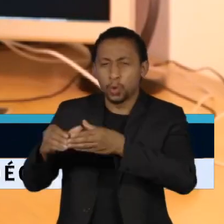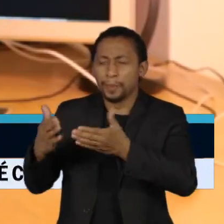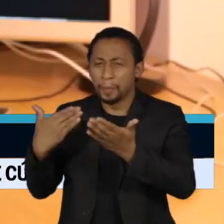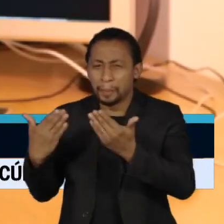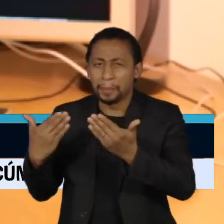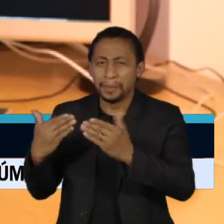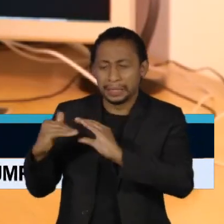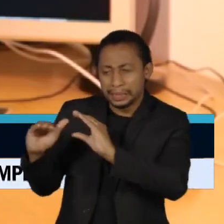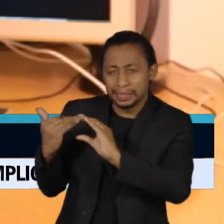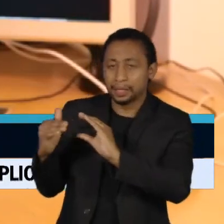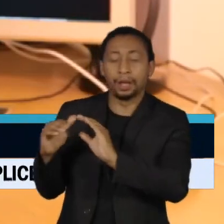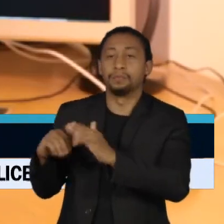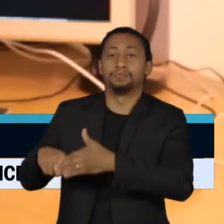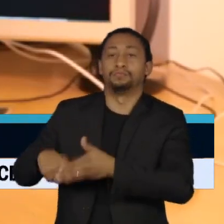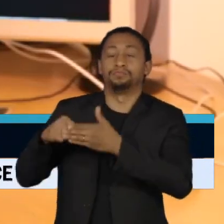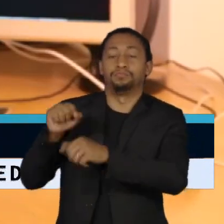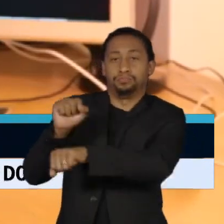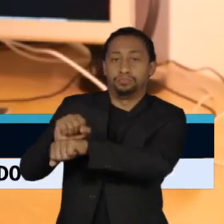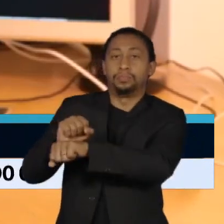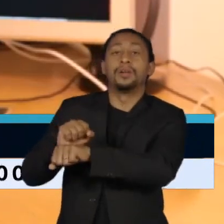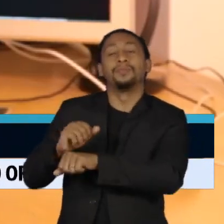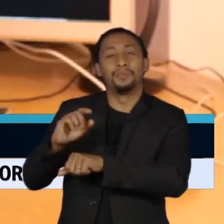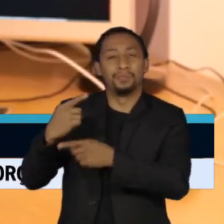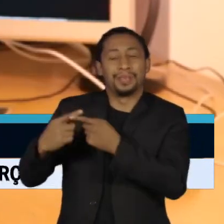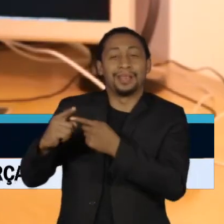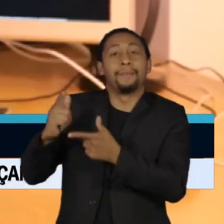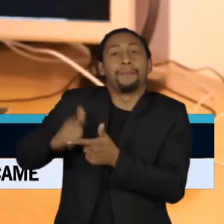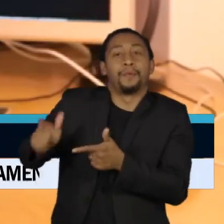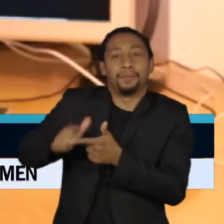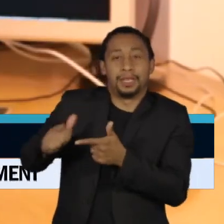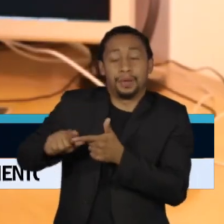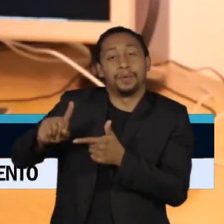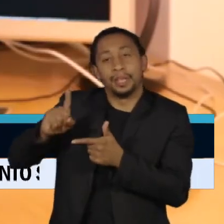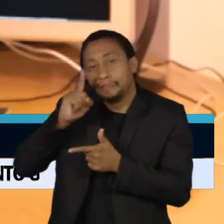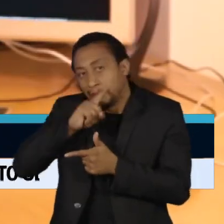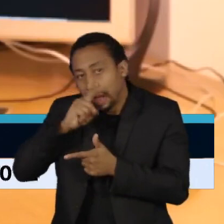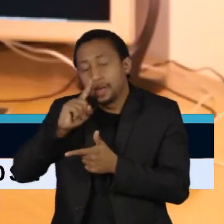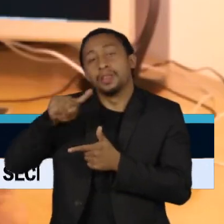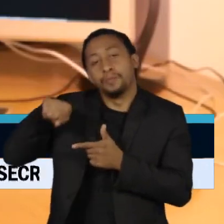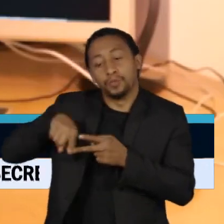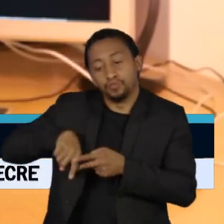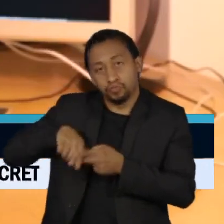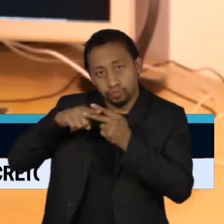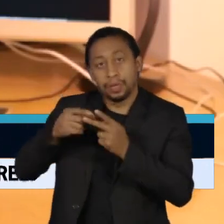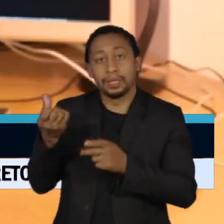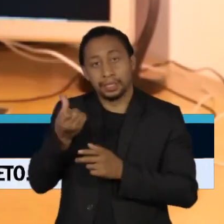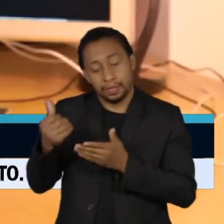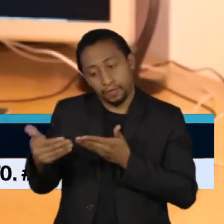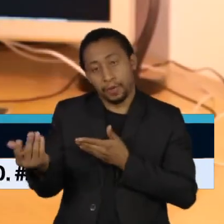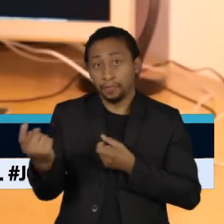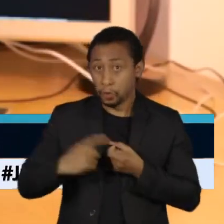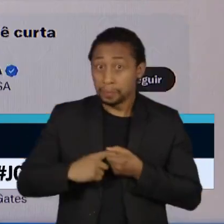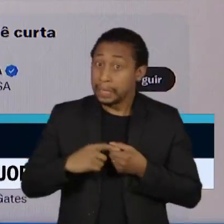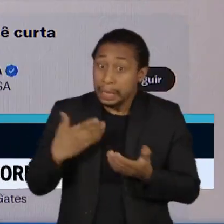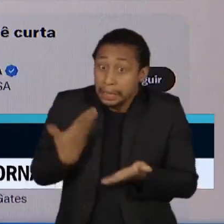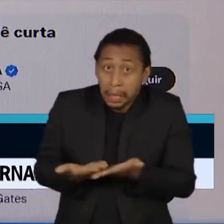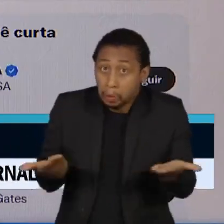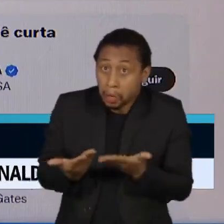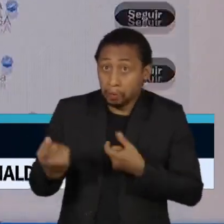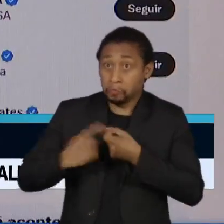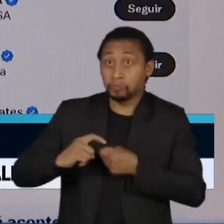a ferramenta para reparar um bug e que o serviço seria restaurado nesta sexta-feira o que não aconteceu